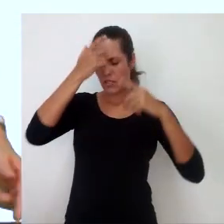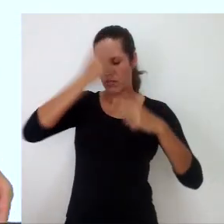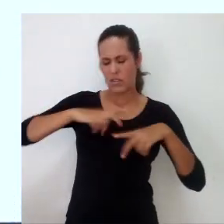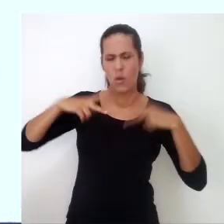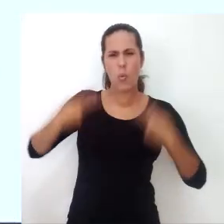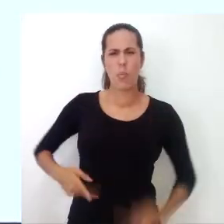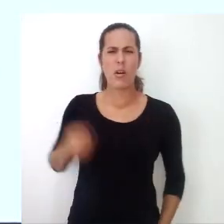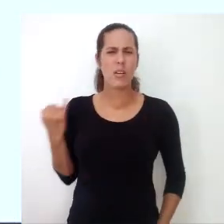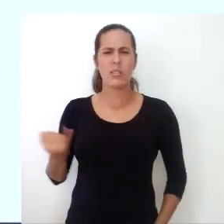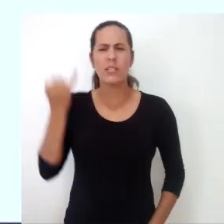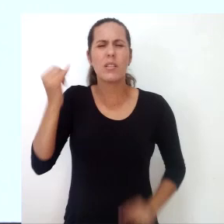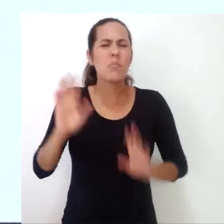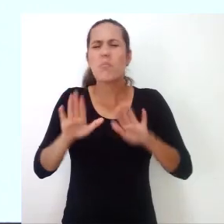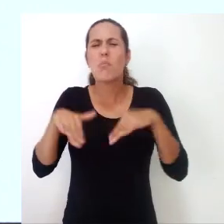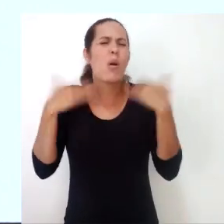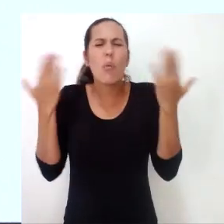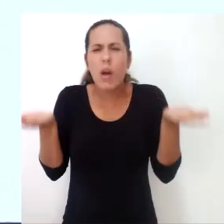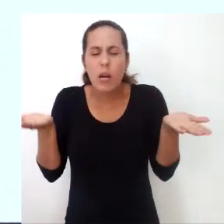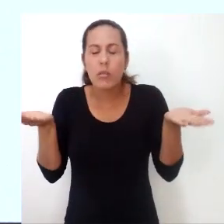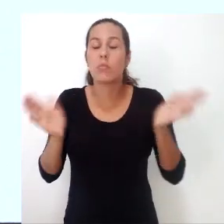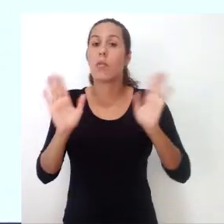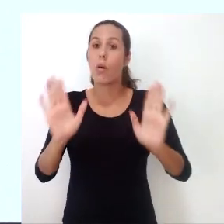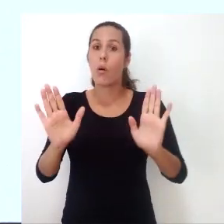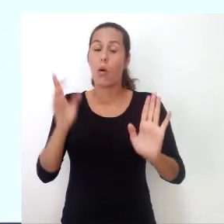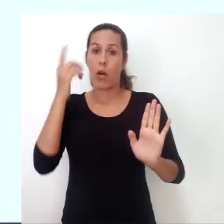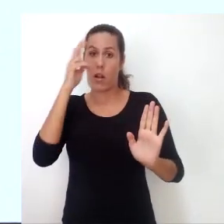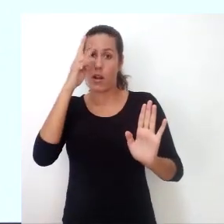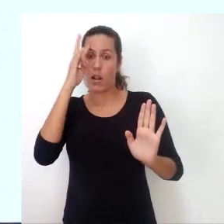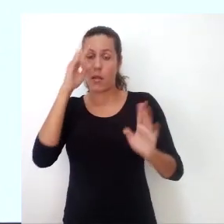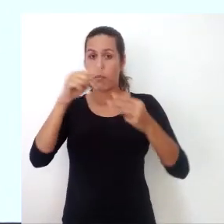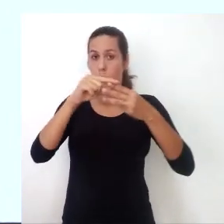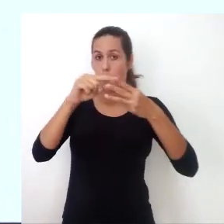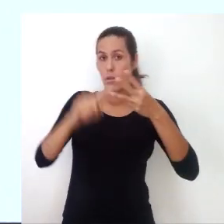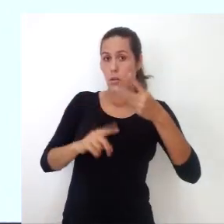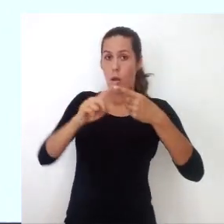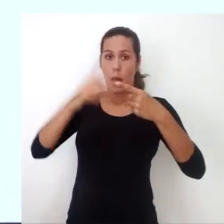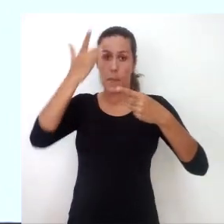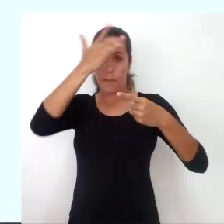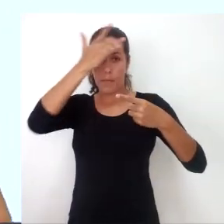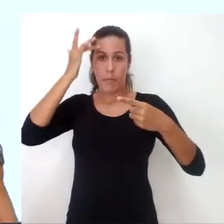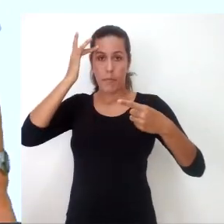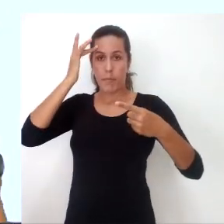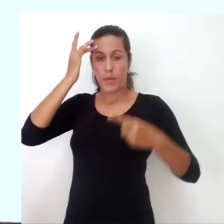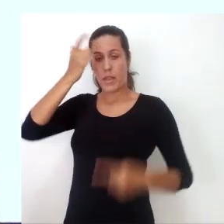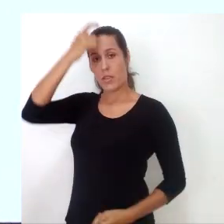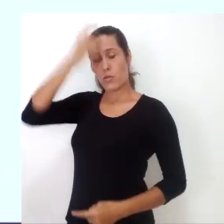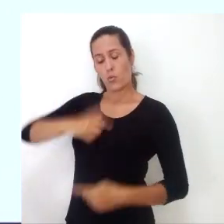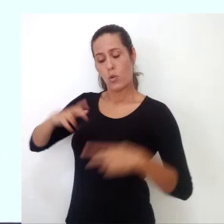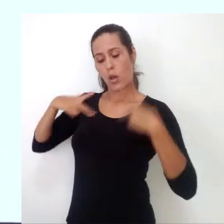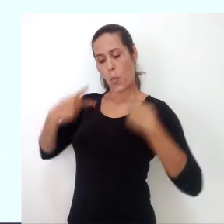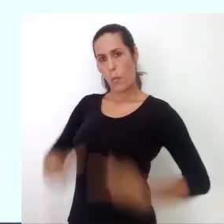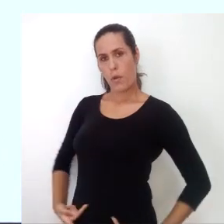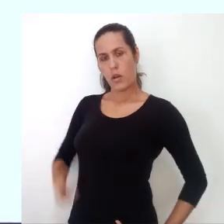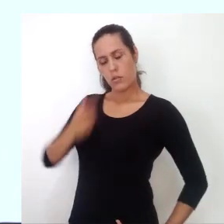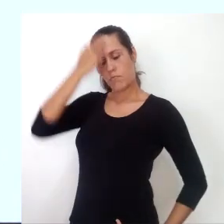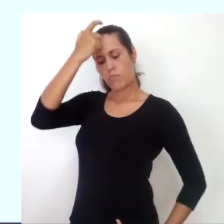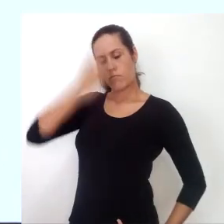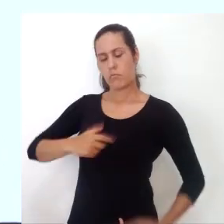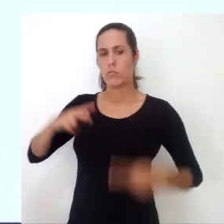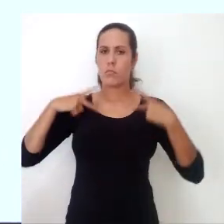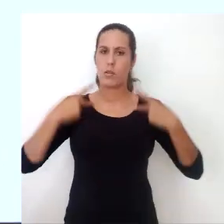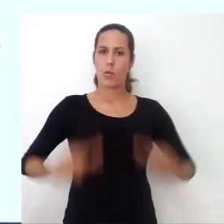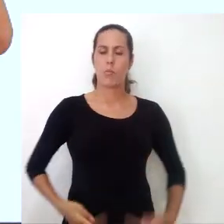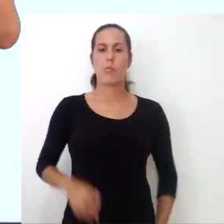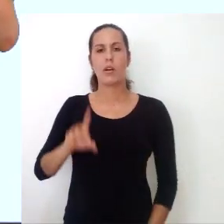fundamentais? Prestem bem atenção que sempre estou aqui citando a palavra pessoa humana, a questão do ser humano,